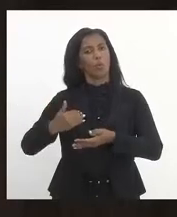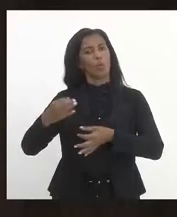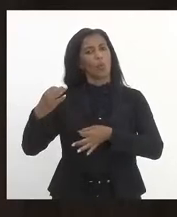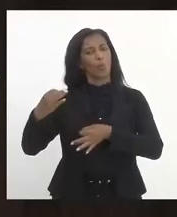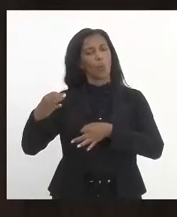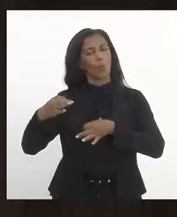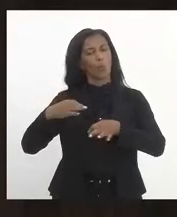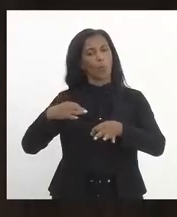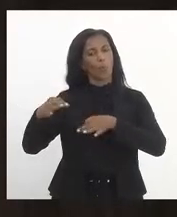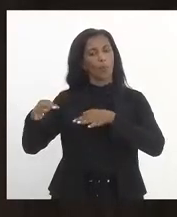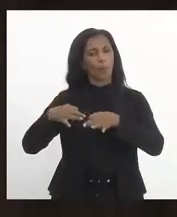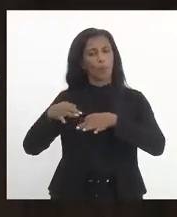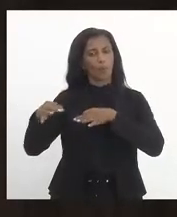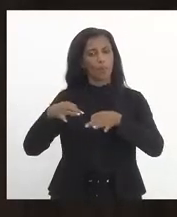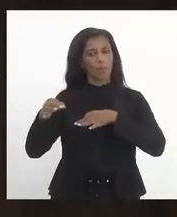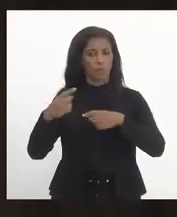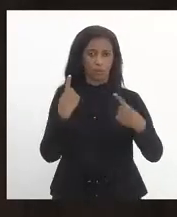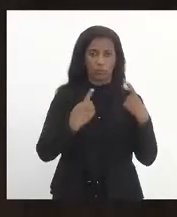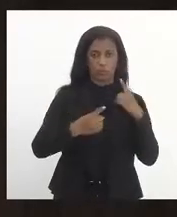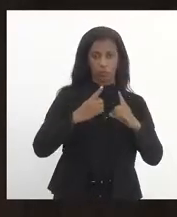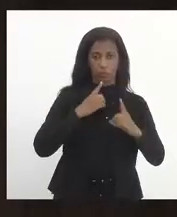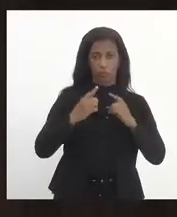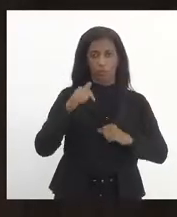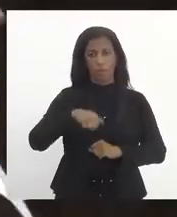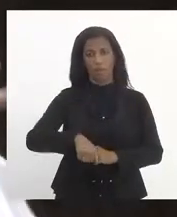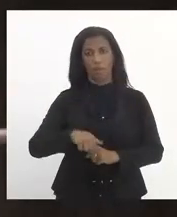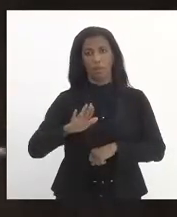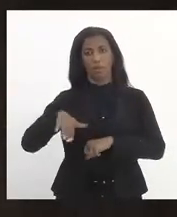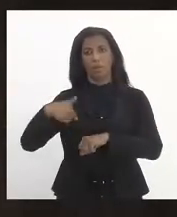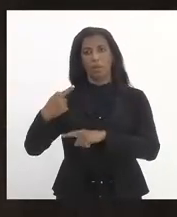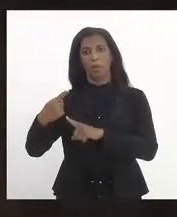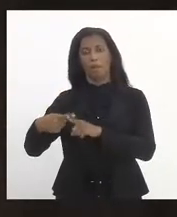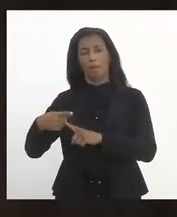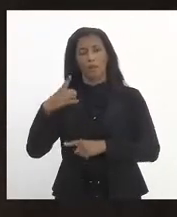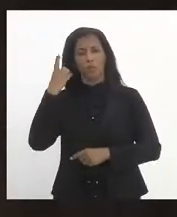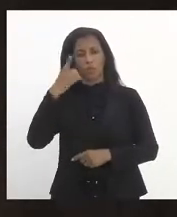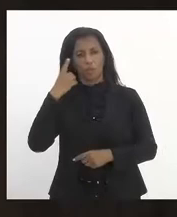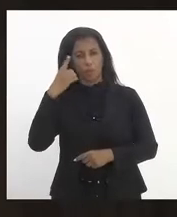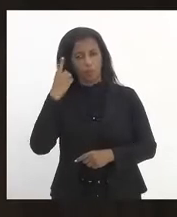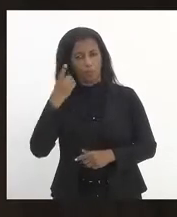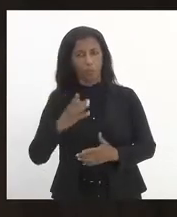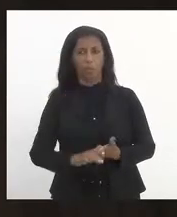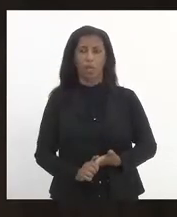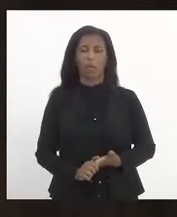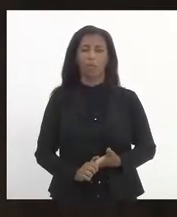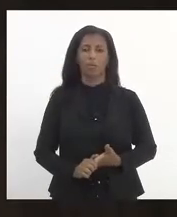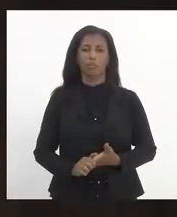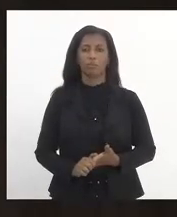com os demais deputados. Eu não apresento voto pela inconstitucionalidade,